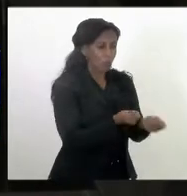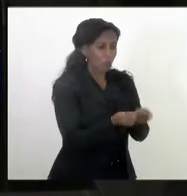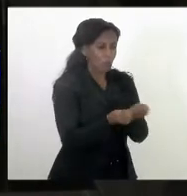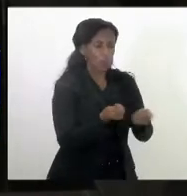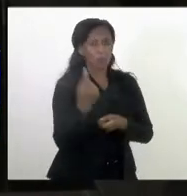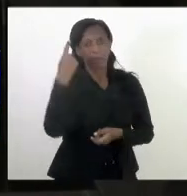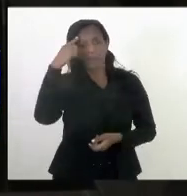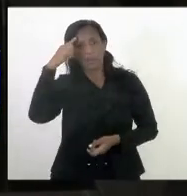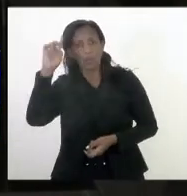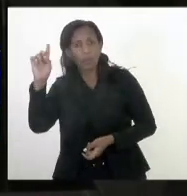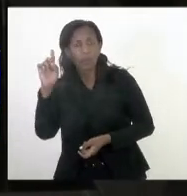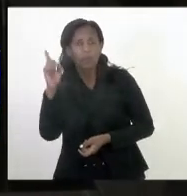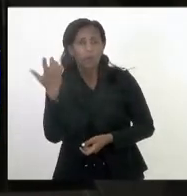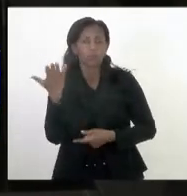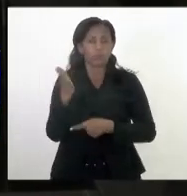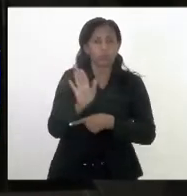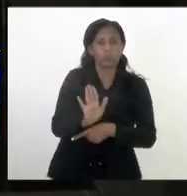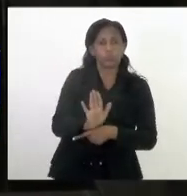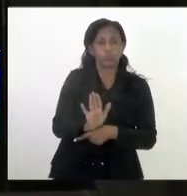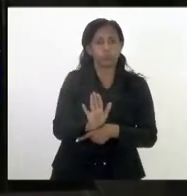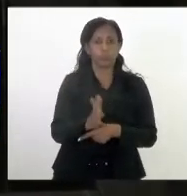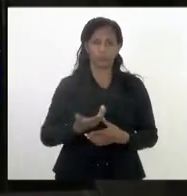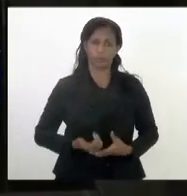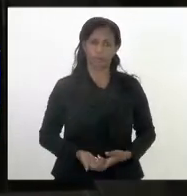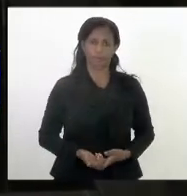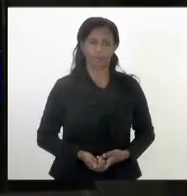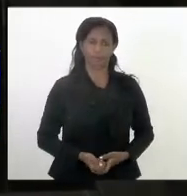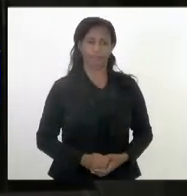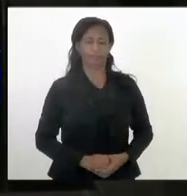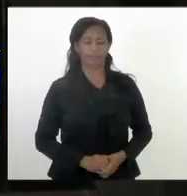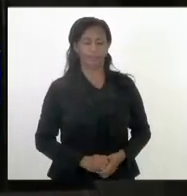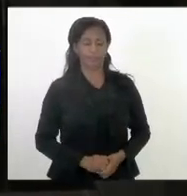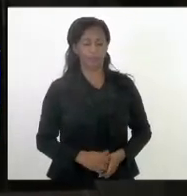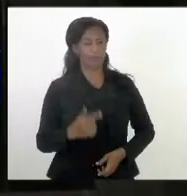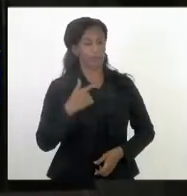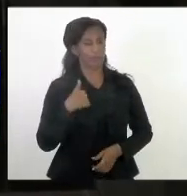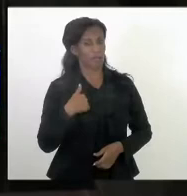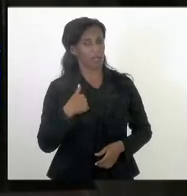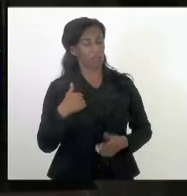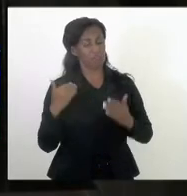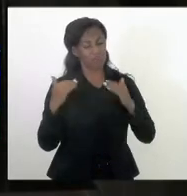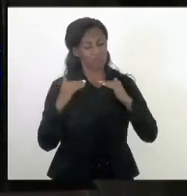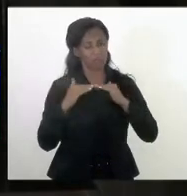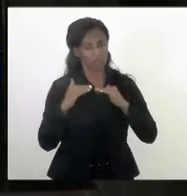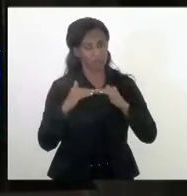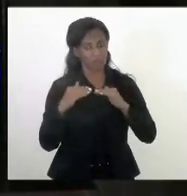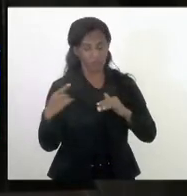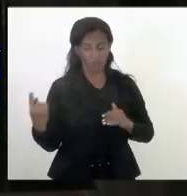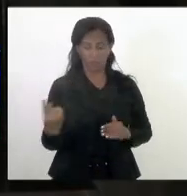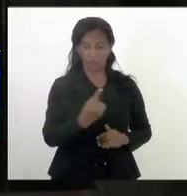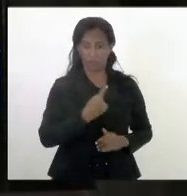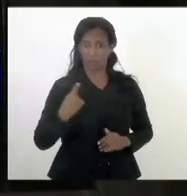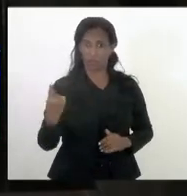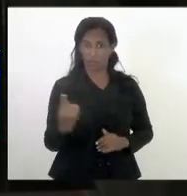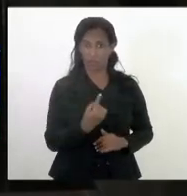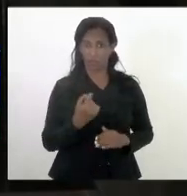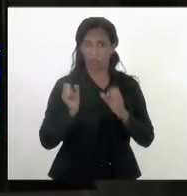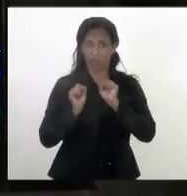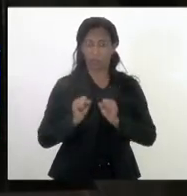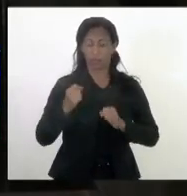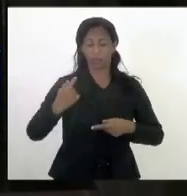ideológico, assistencialista ao extremo. Eu sou favorável que nós venhamos a